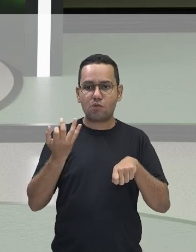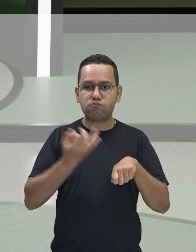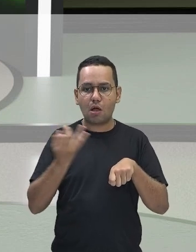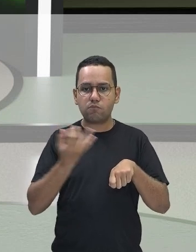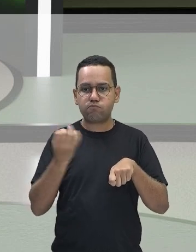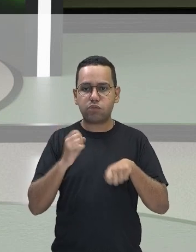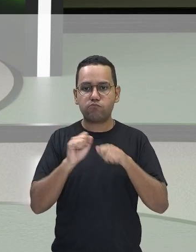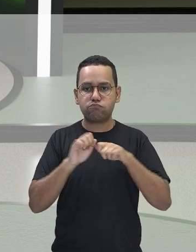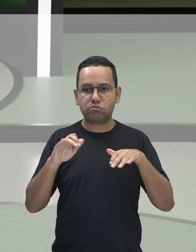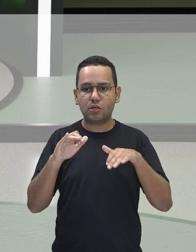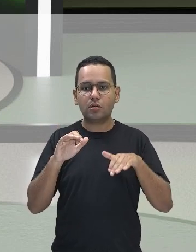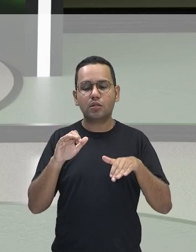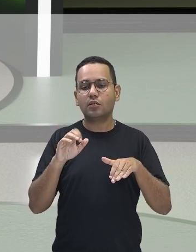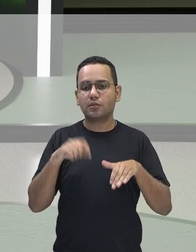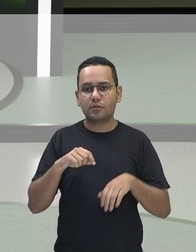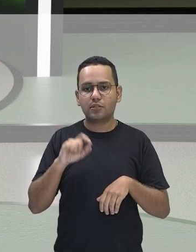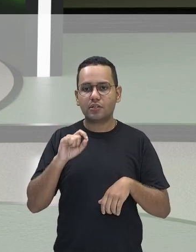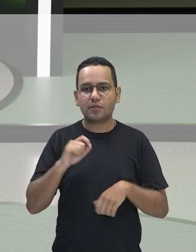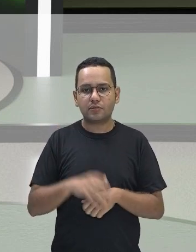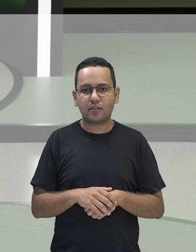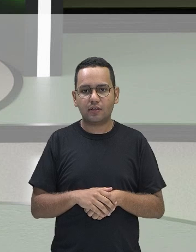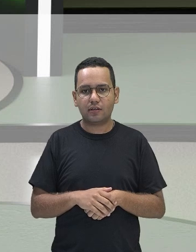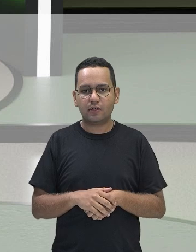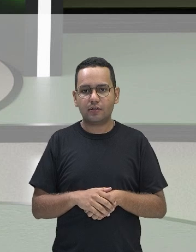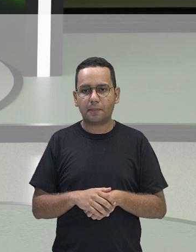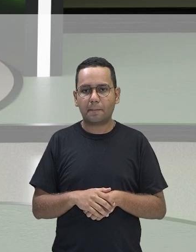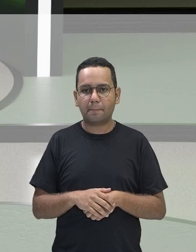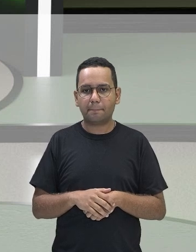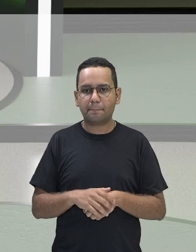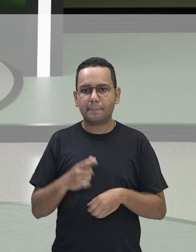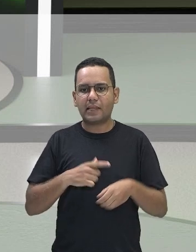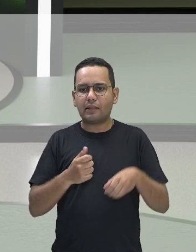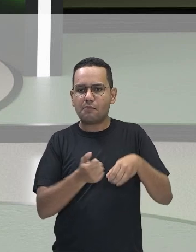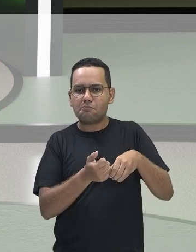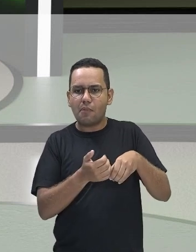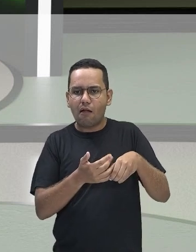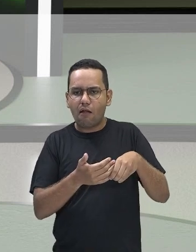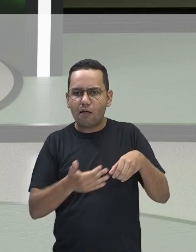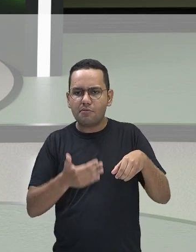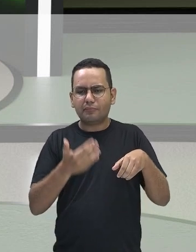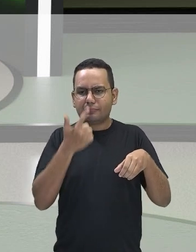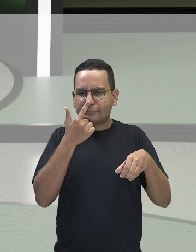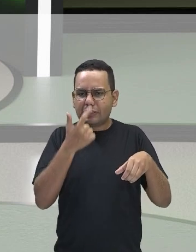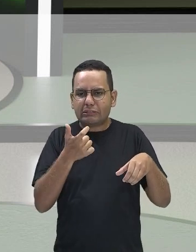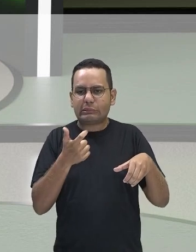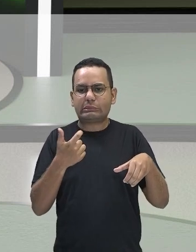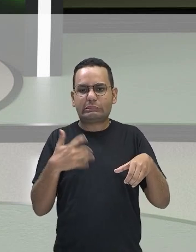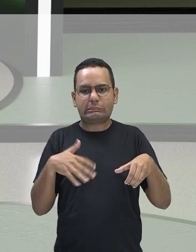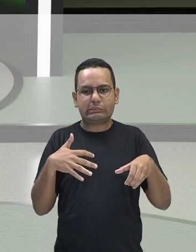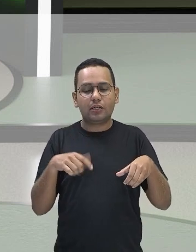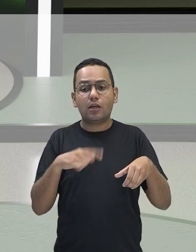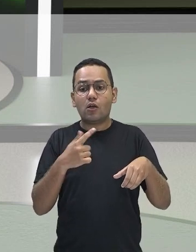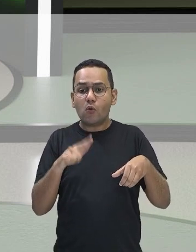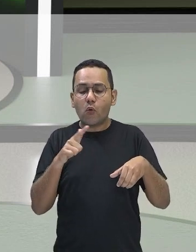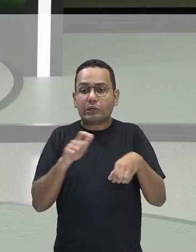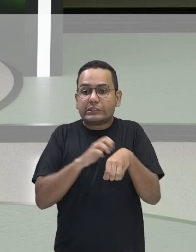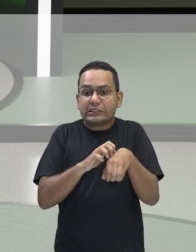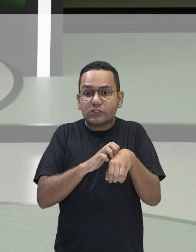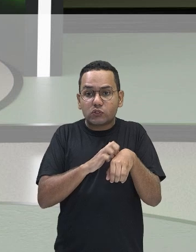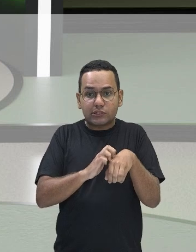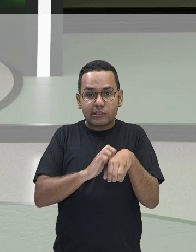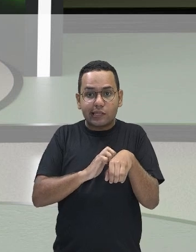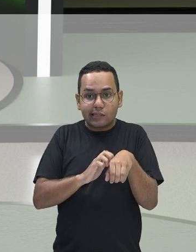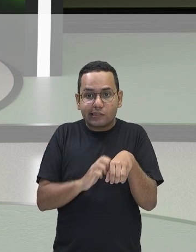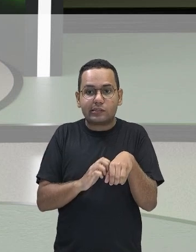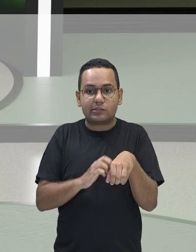ocorrerão corrimentos, né, que apresentarão mau cheiro e bastante coceira, né, infelizmente prurido,